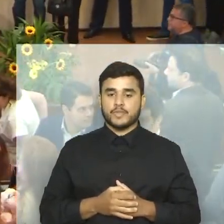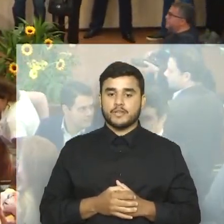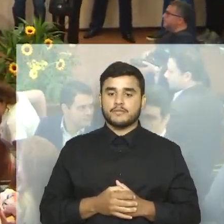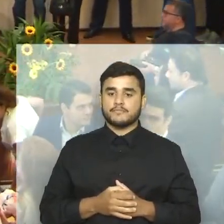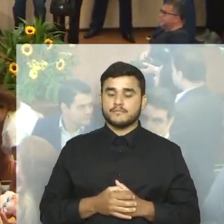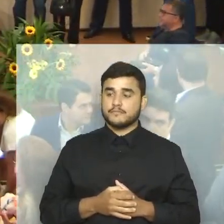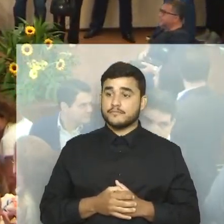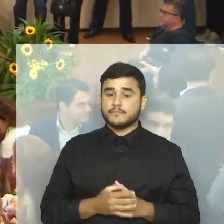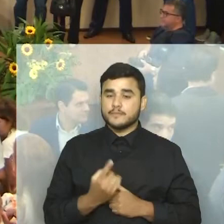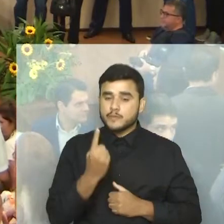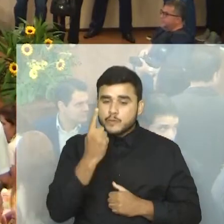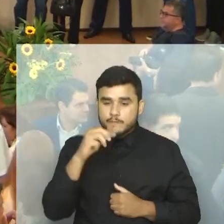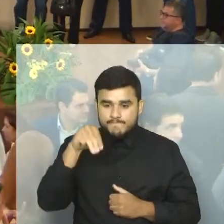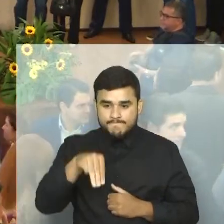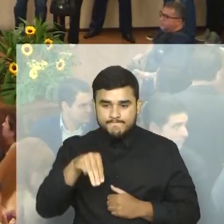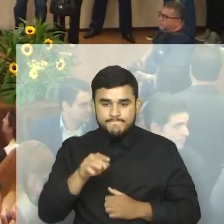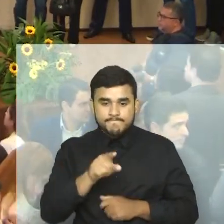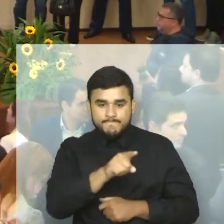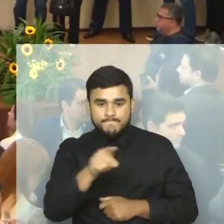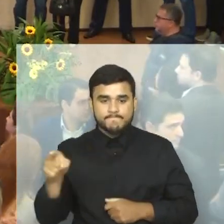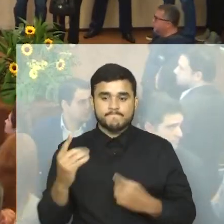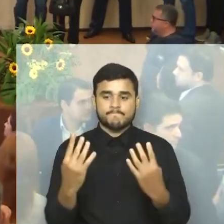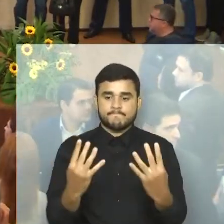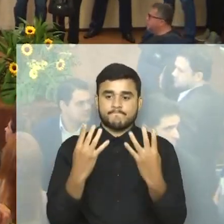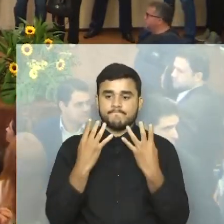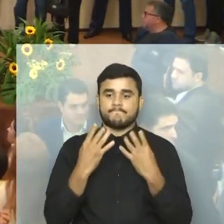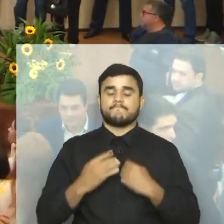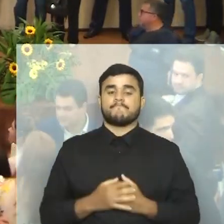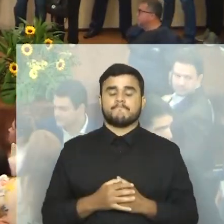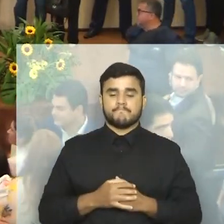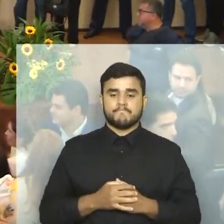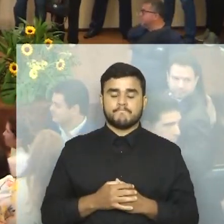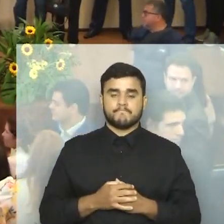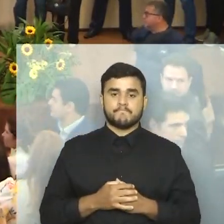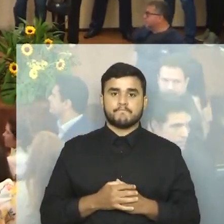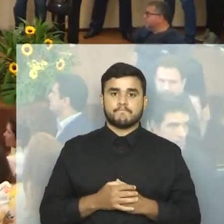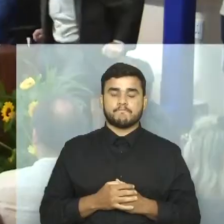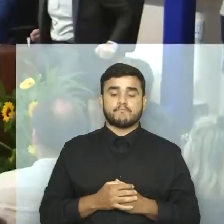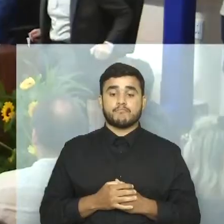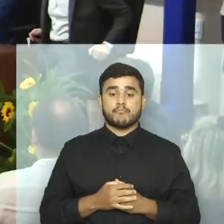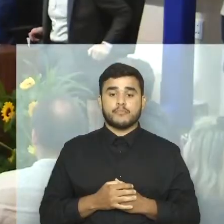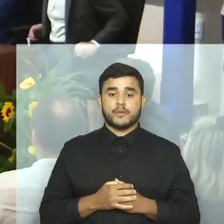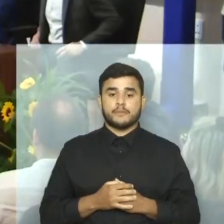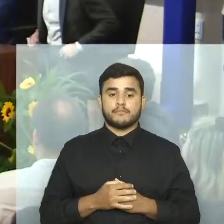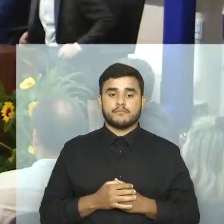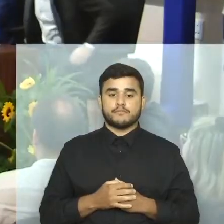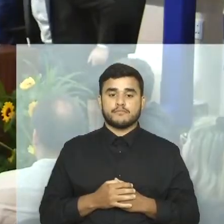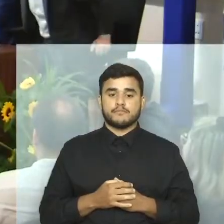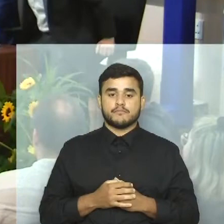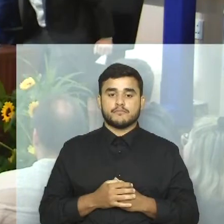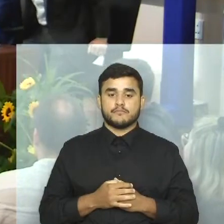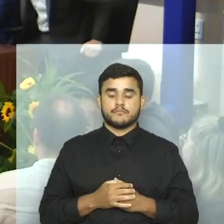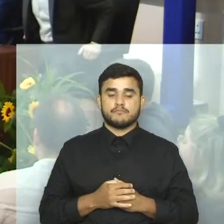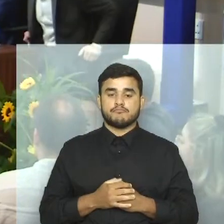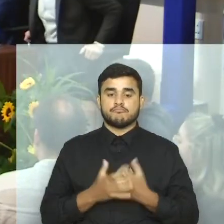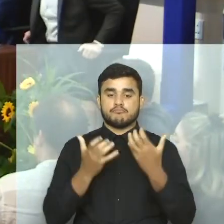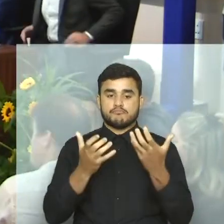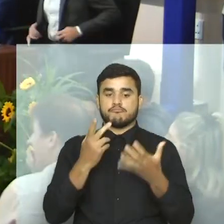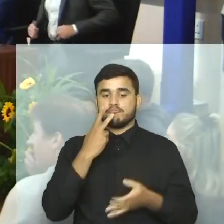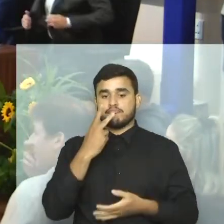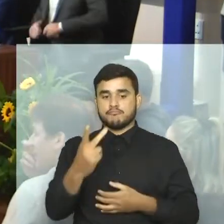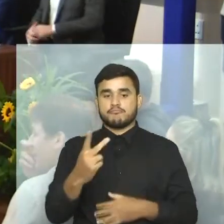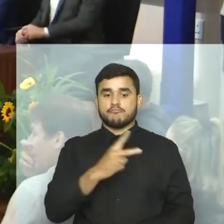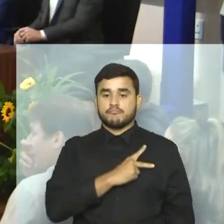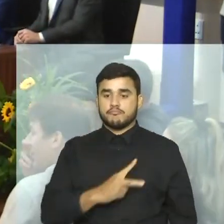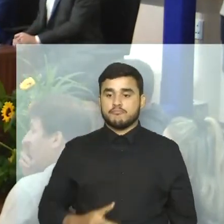Gostaria só mais um minuto da atenção. Antes de fazer aqui o encerramento, registrar aqui a presença do